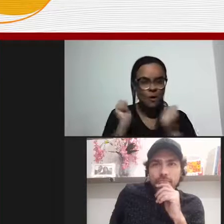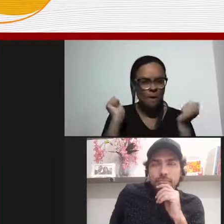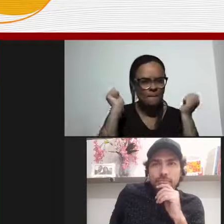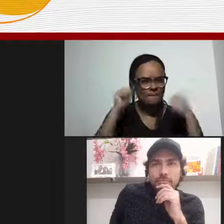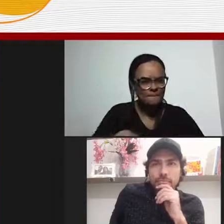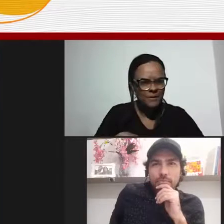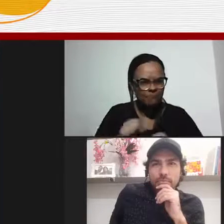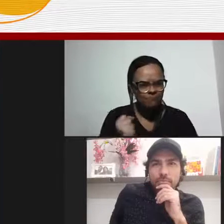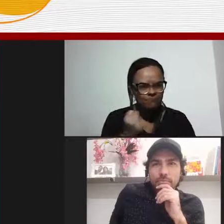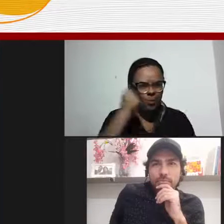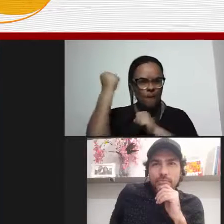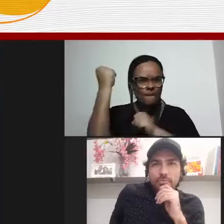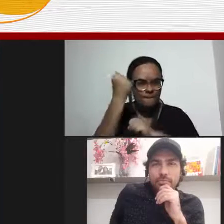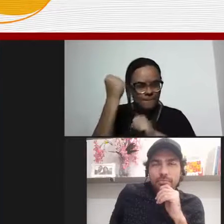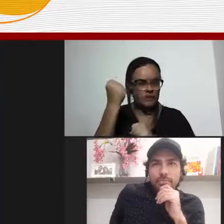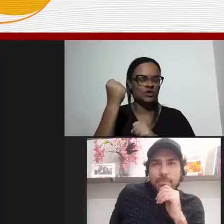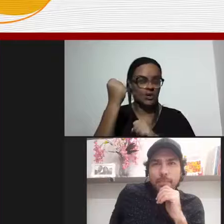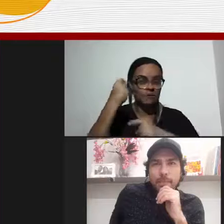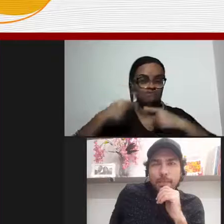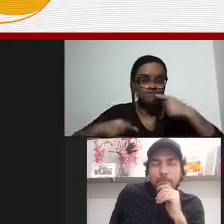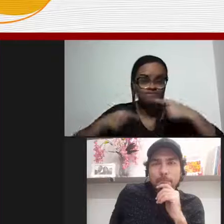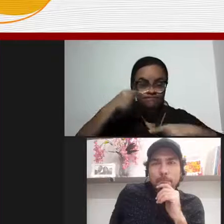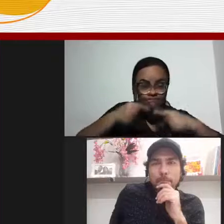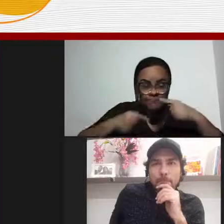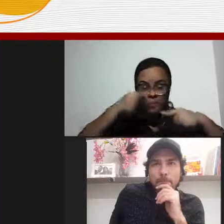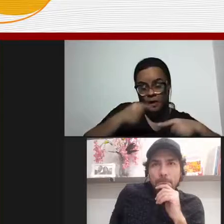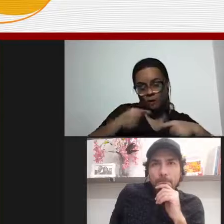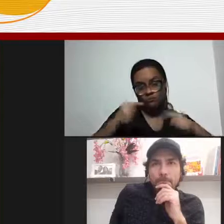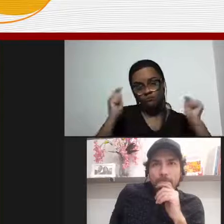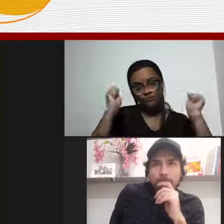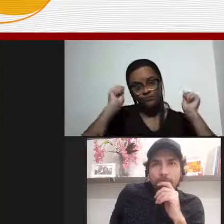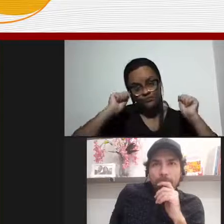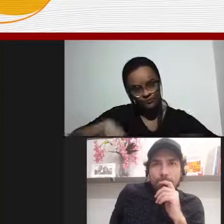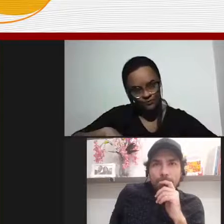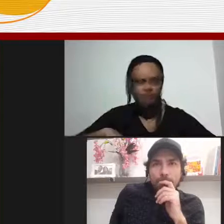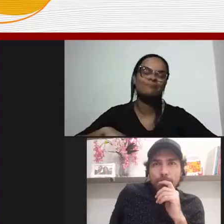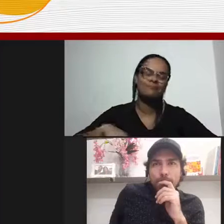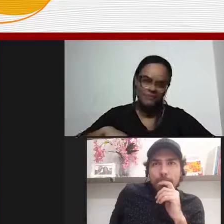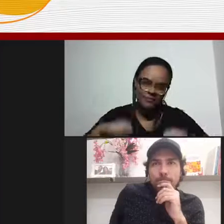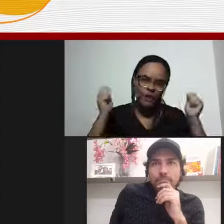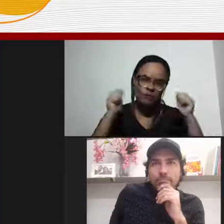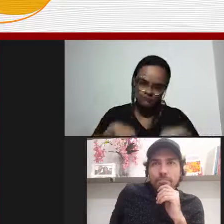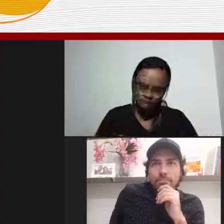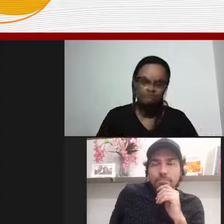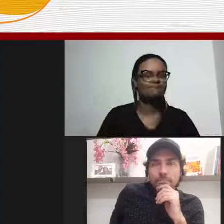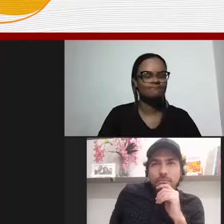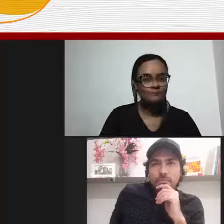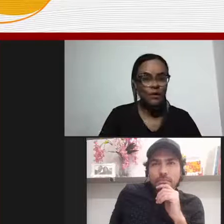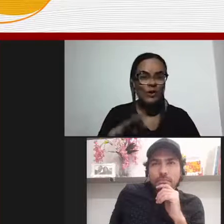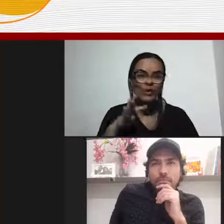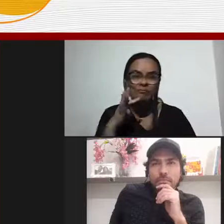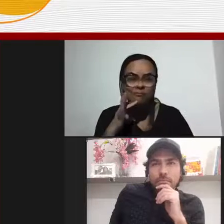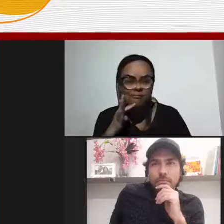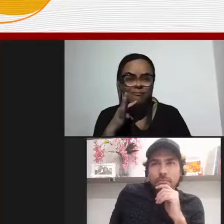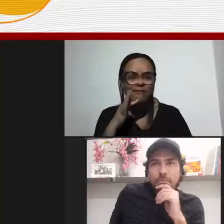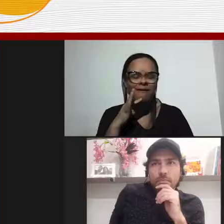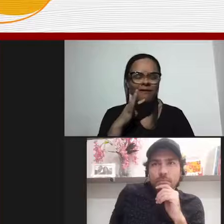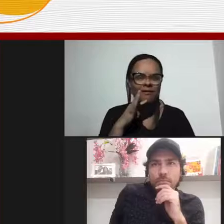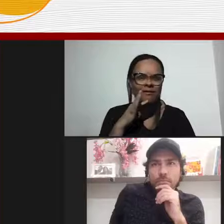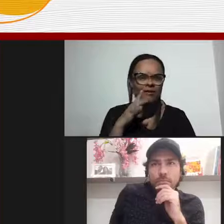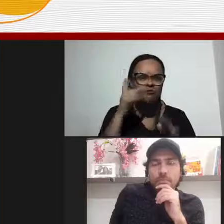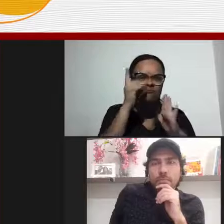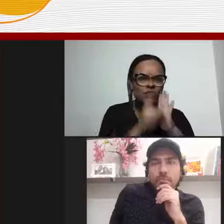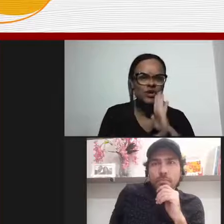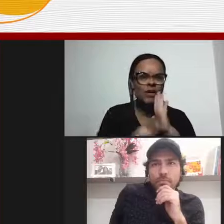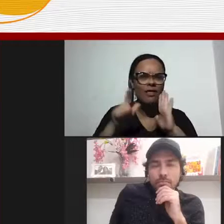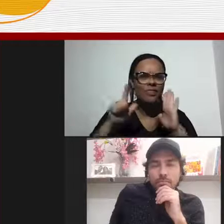estar vendo a questão da política para que possamos ter mais conhecimento sobre os nossos